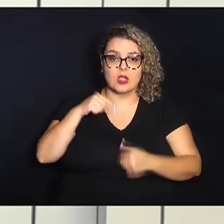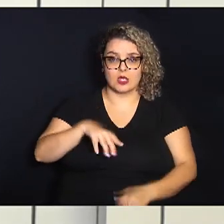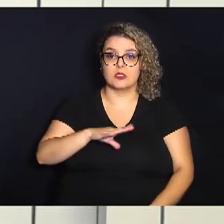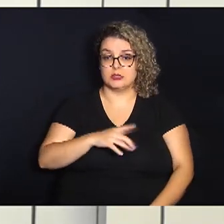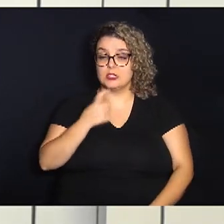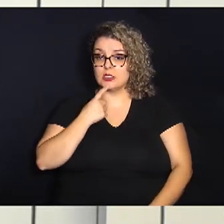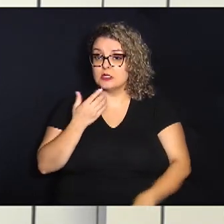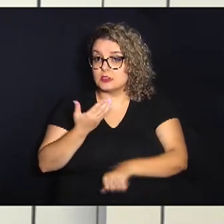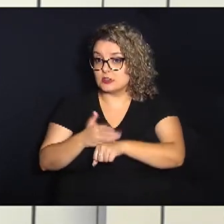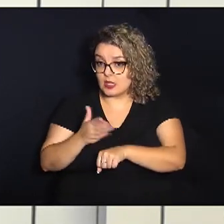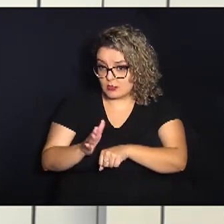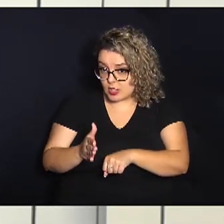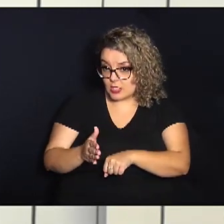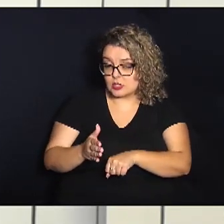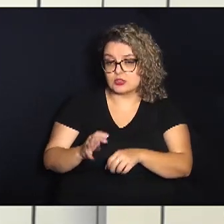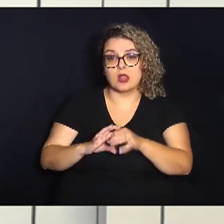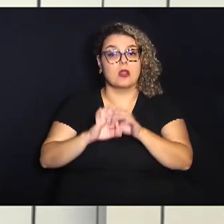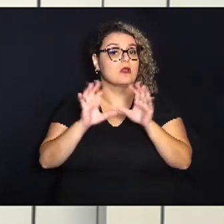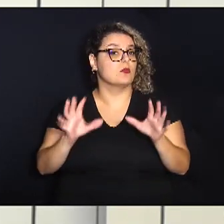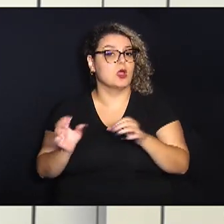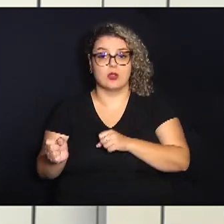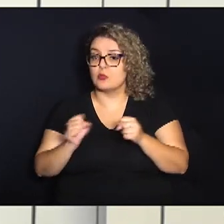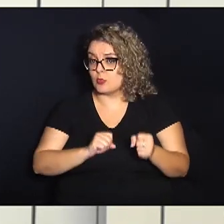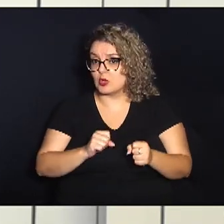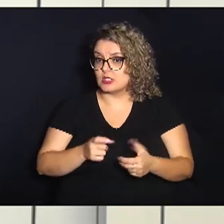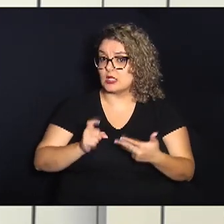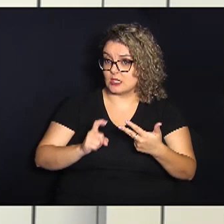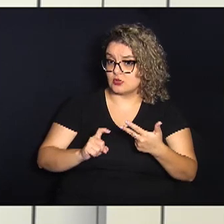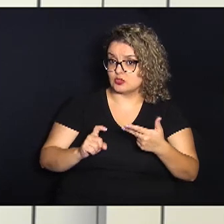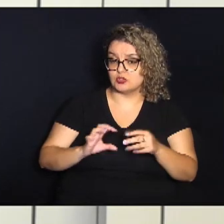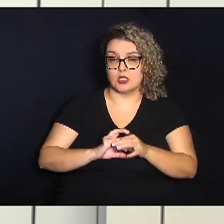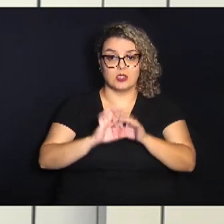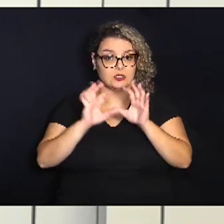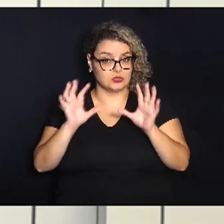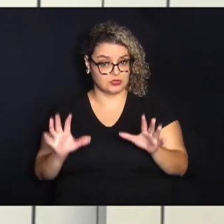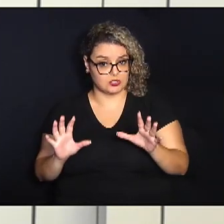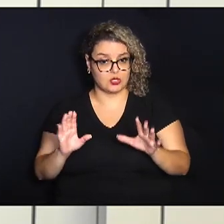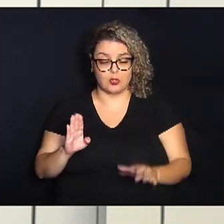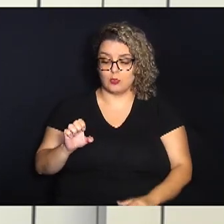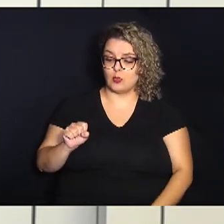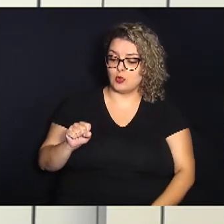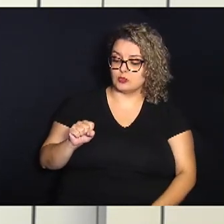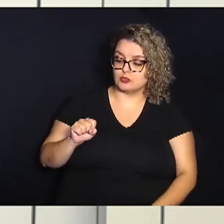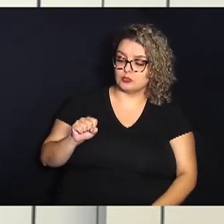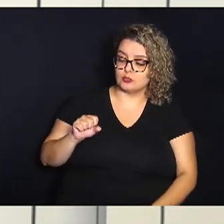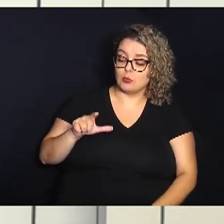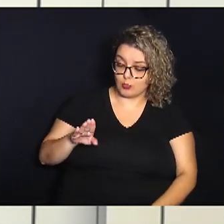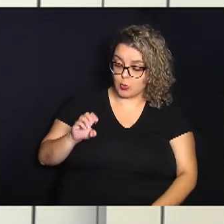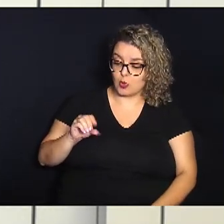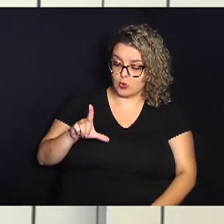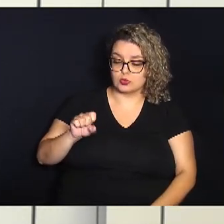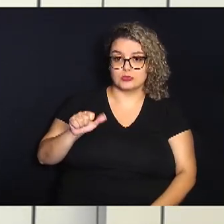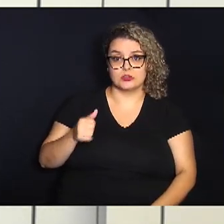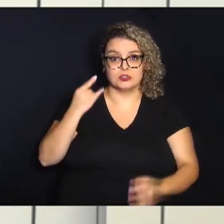Na prática, a proposta autoriza o Poder Executivo a disponibilizar bolsas de estudos aos interessados